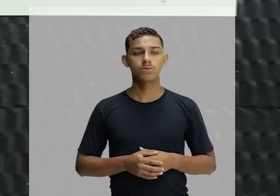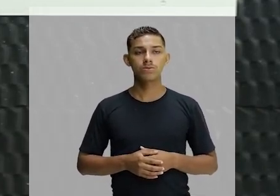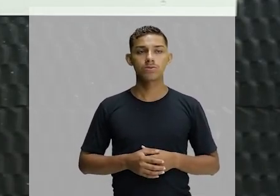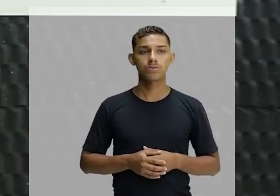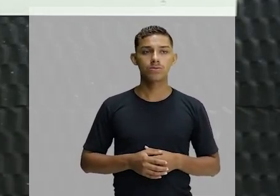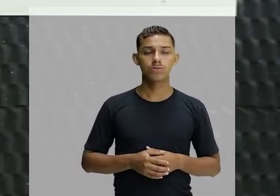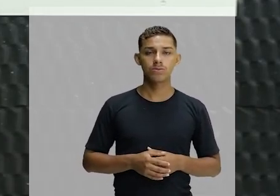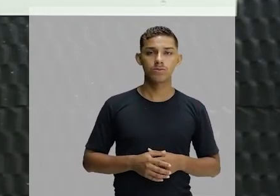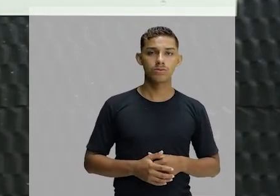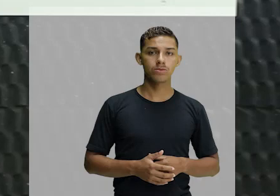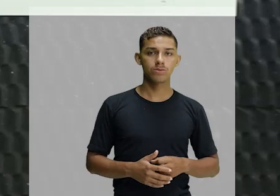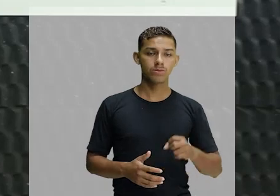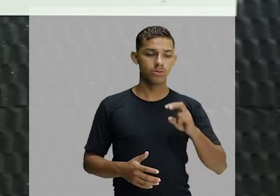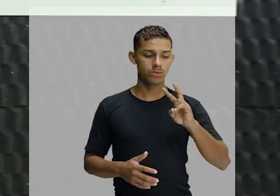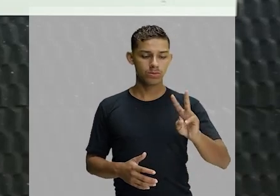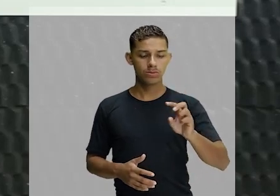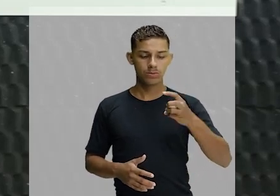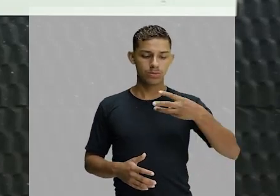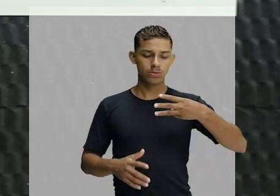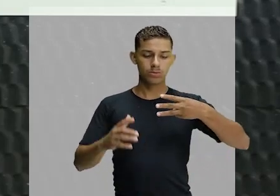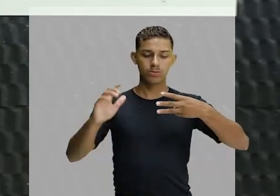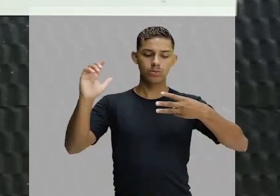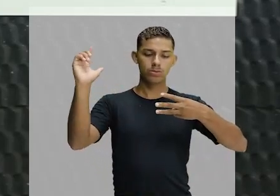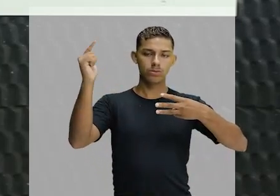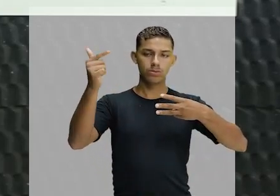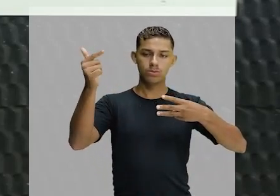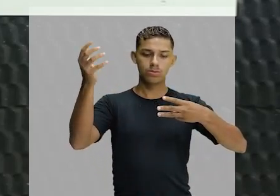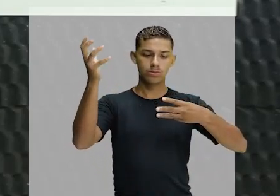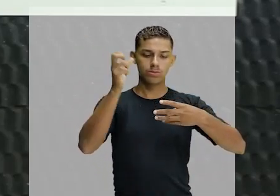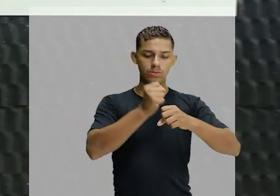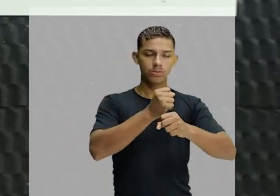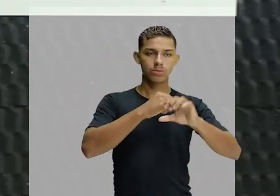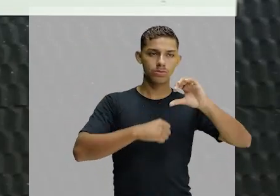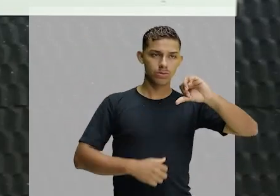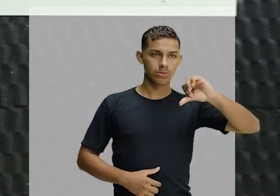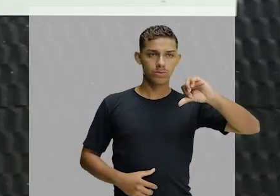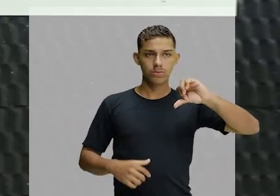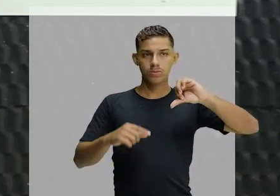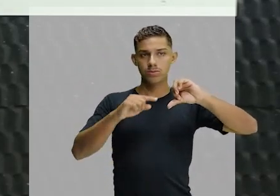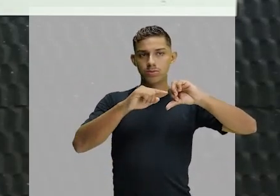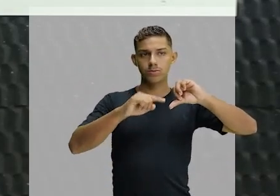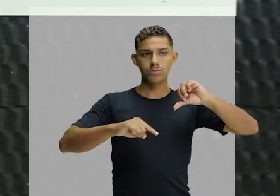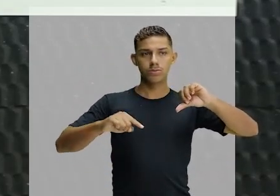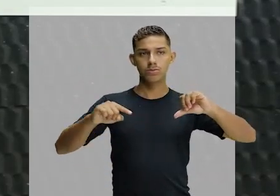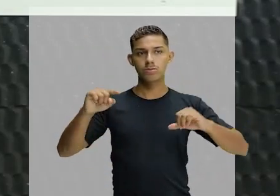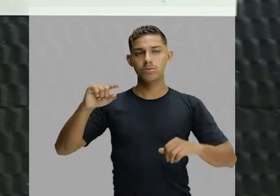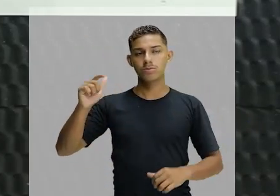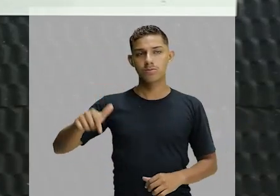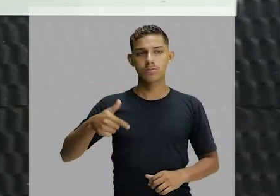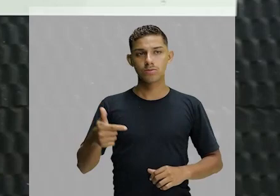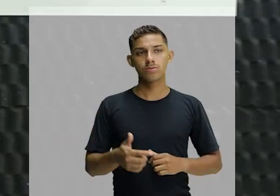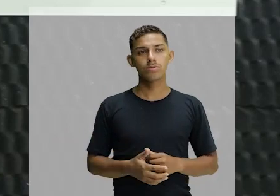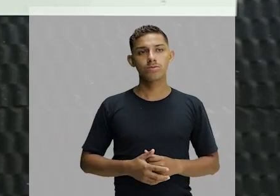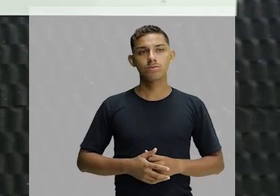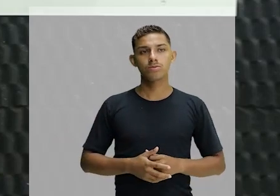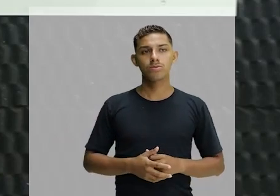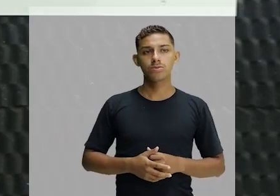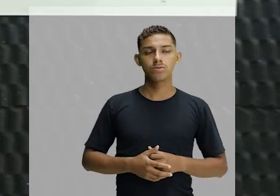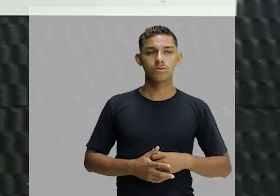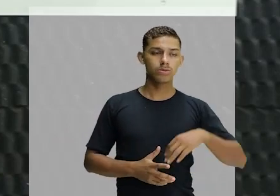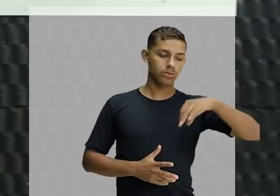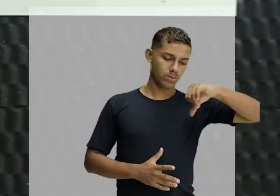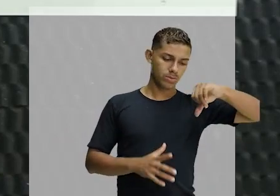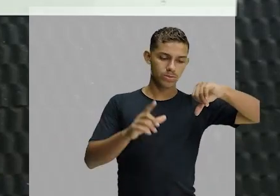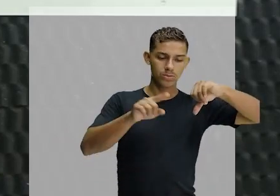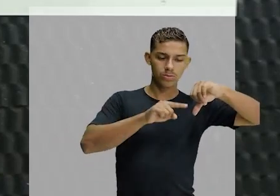3 ao quadrado dá 9. Raiz de 2 ao quadrado dá 2, porque cancela, né? Aí você vai ter 18, né?